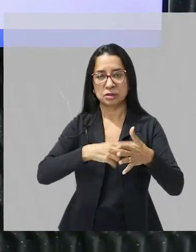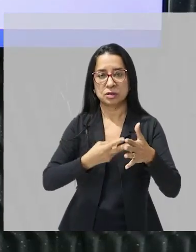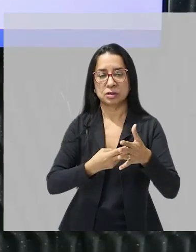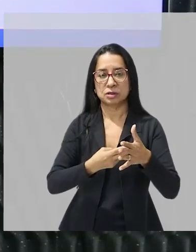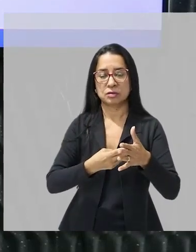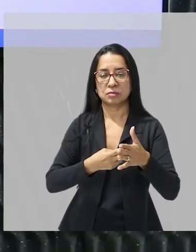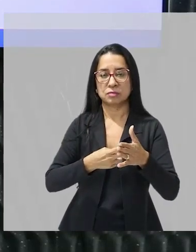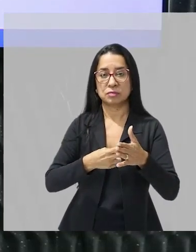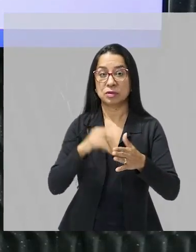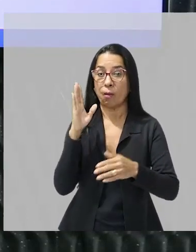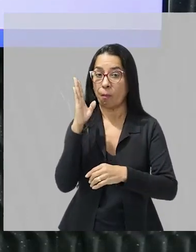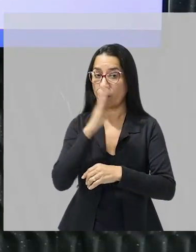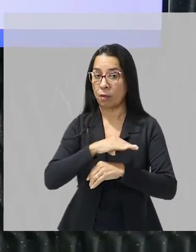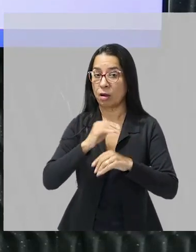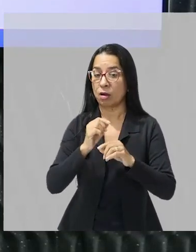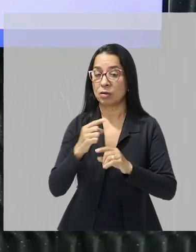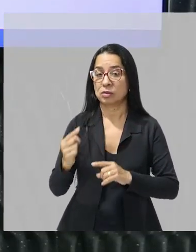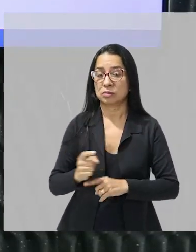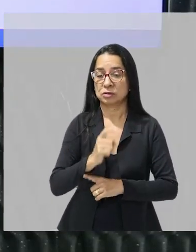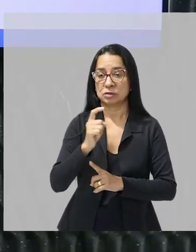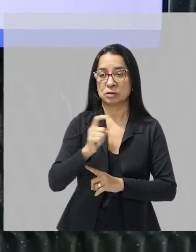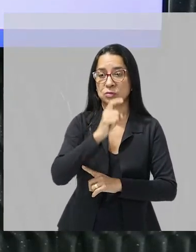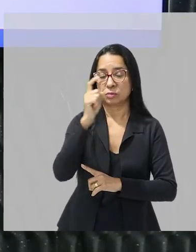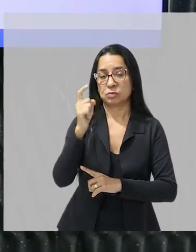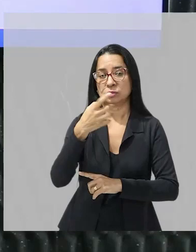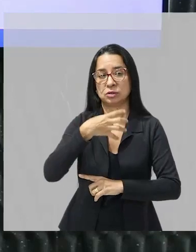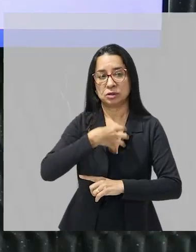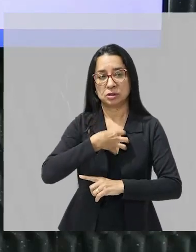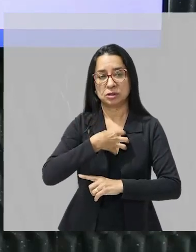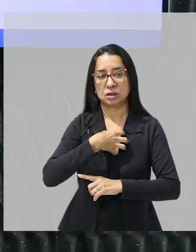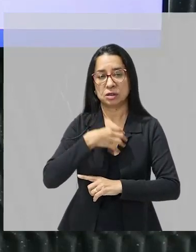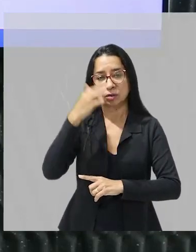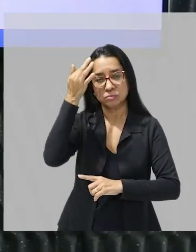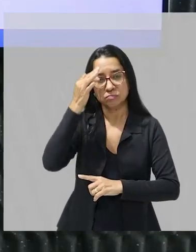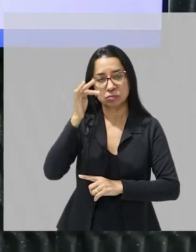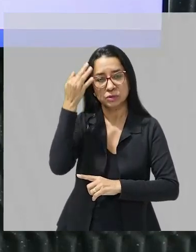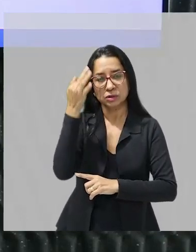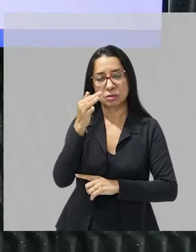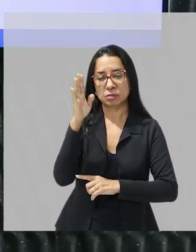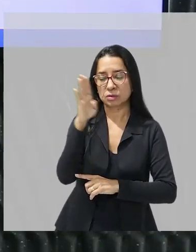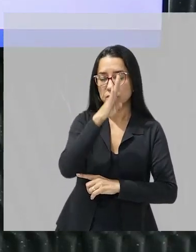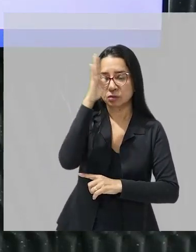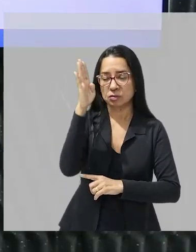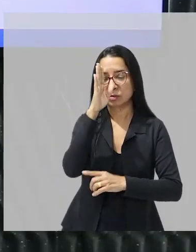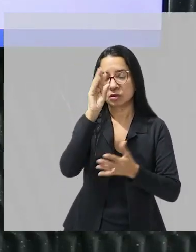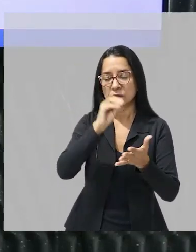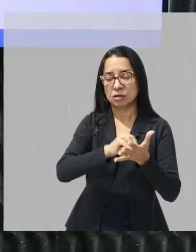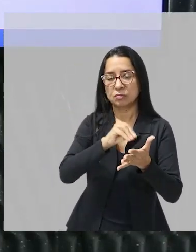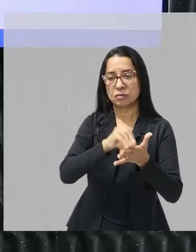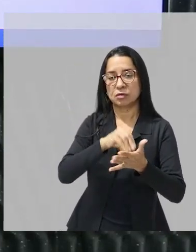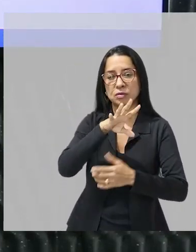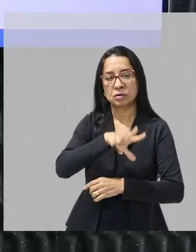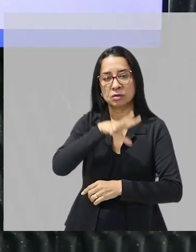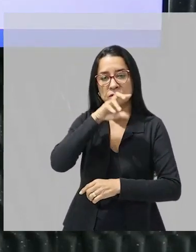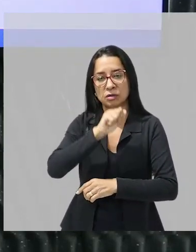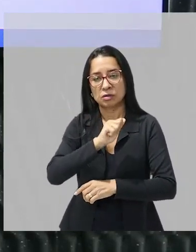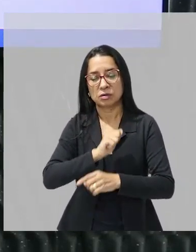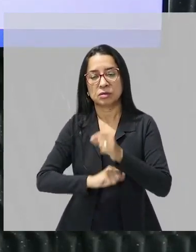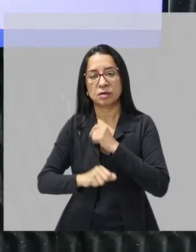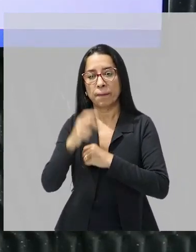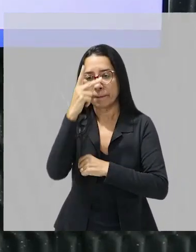vai sentir dor de cabeça, tontura, falta de ar. E pessoas que praticam esportes em regiões de